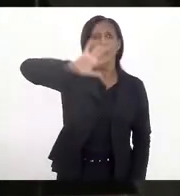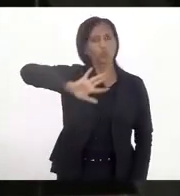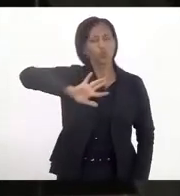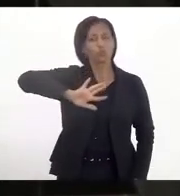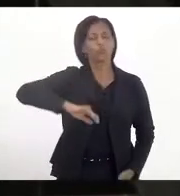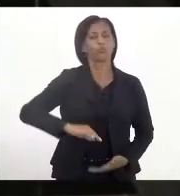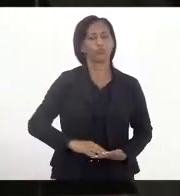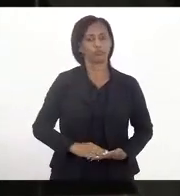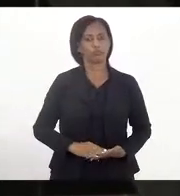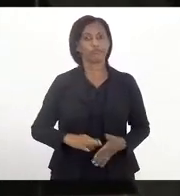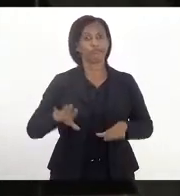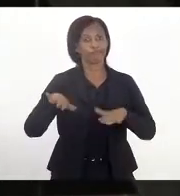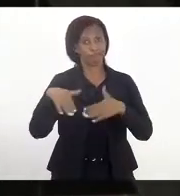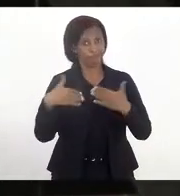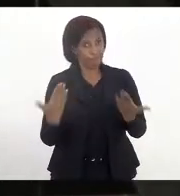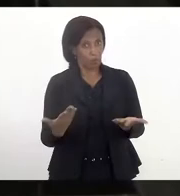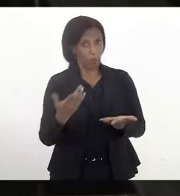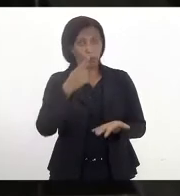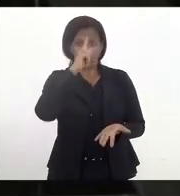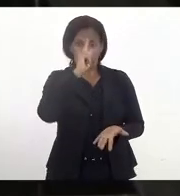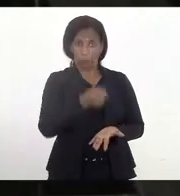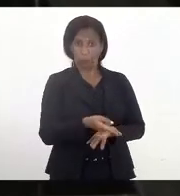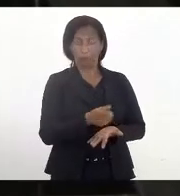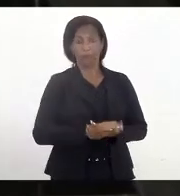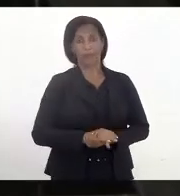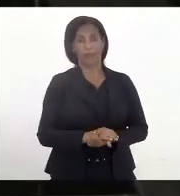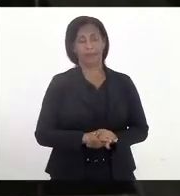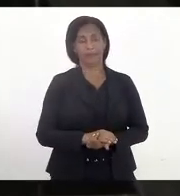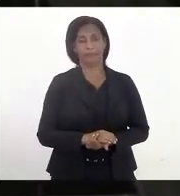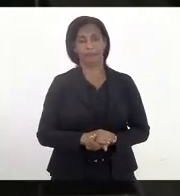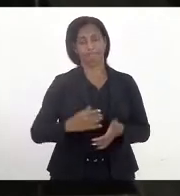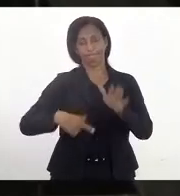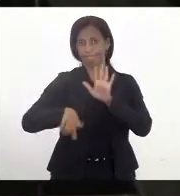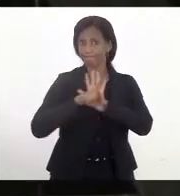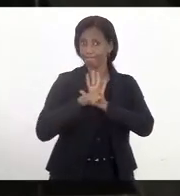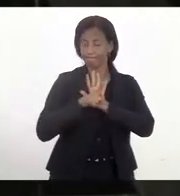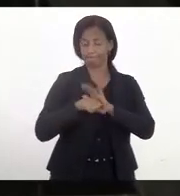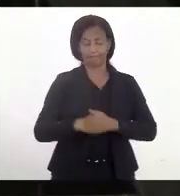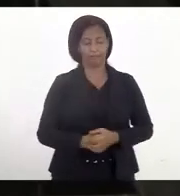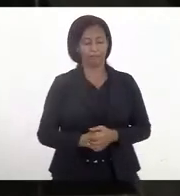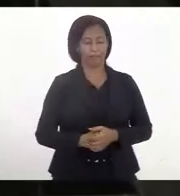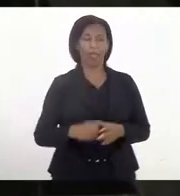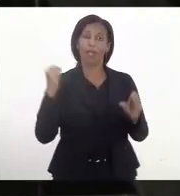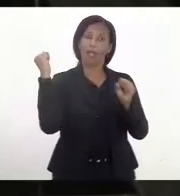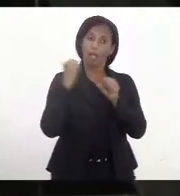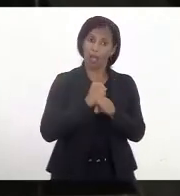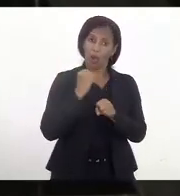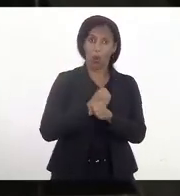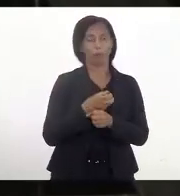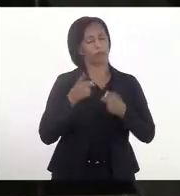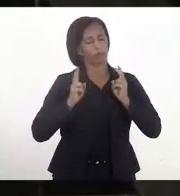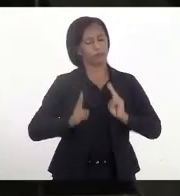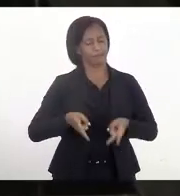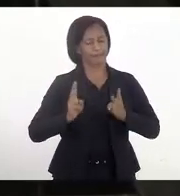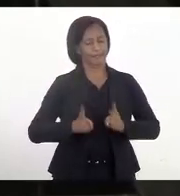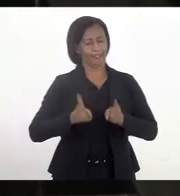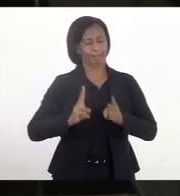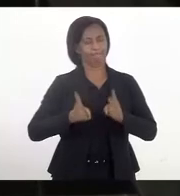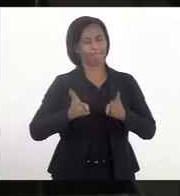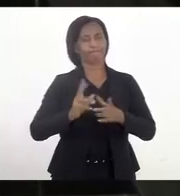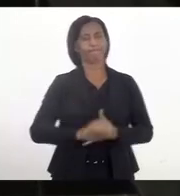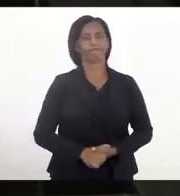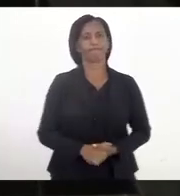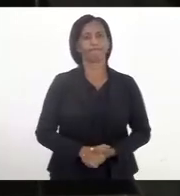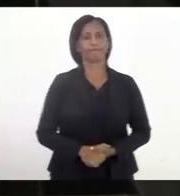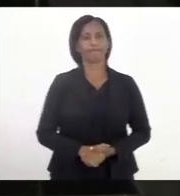bom então como determina a lrf a obra teve continuidade Bom